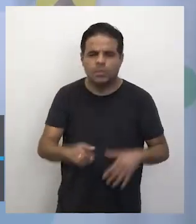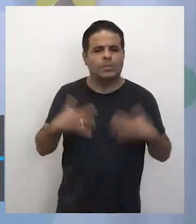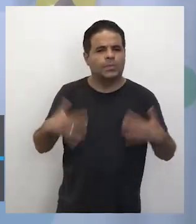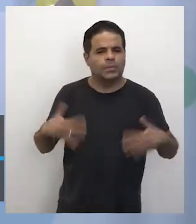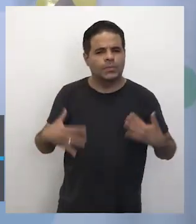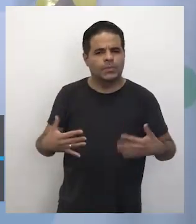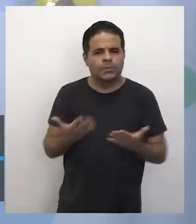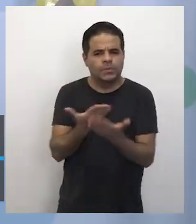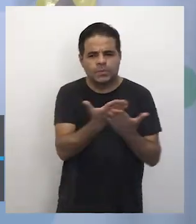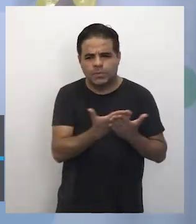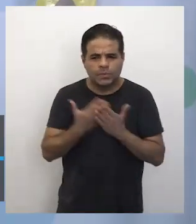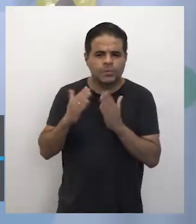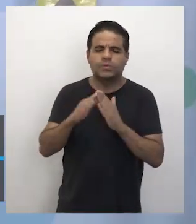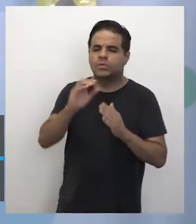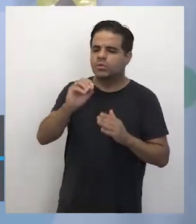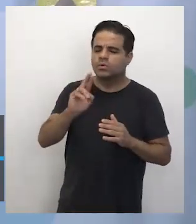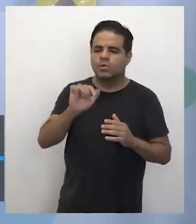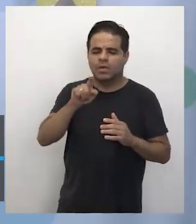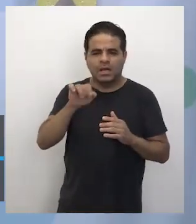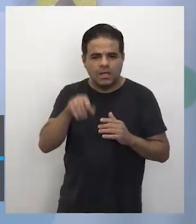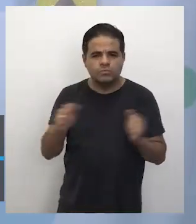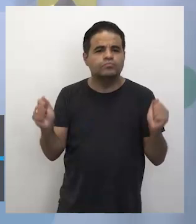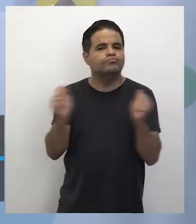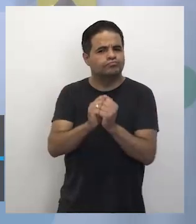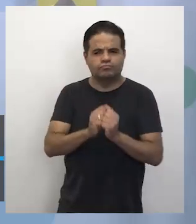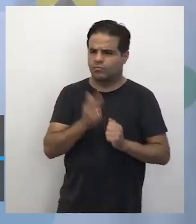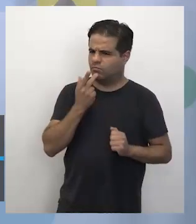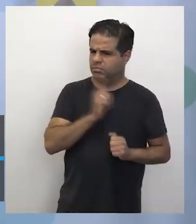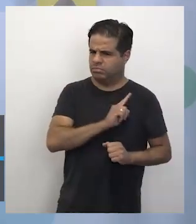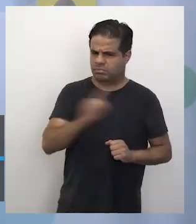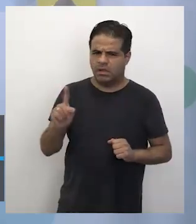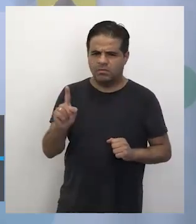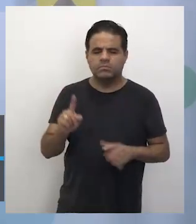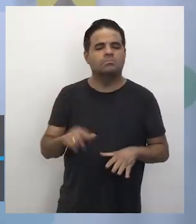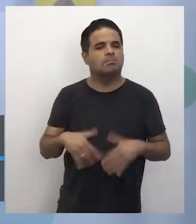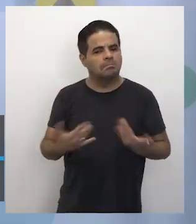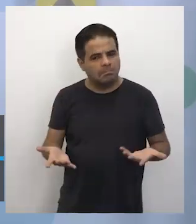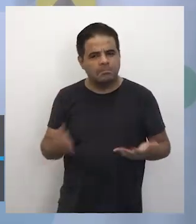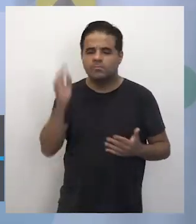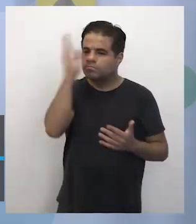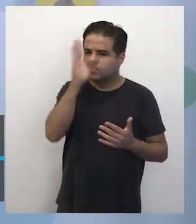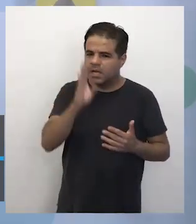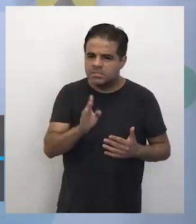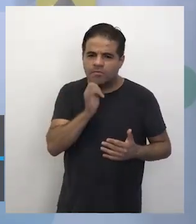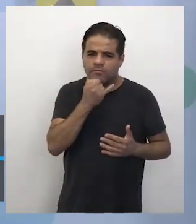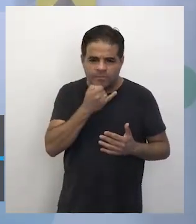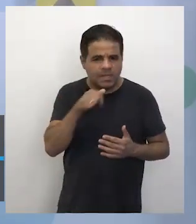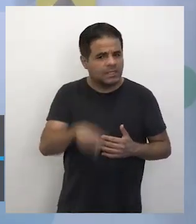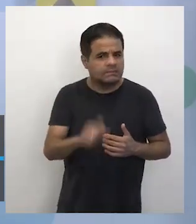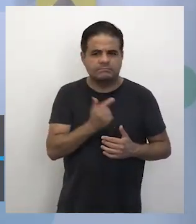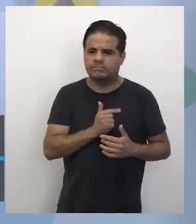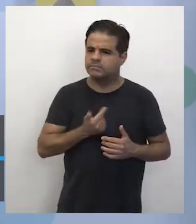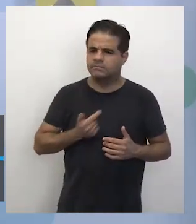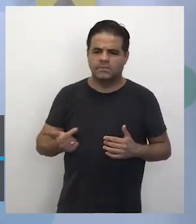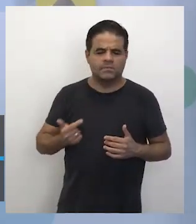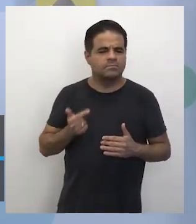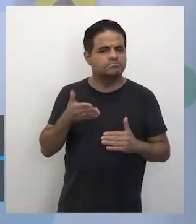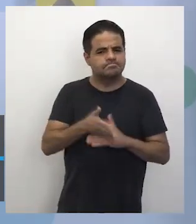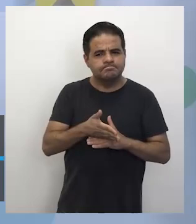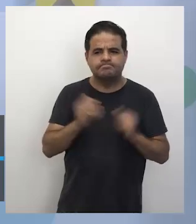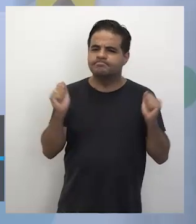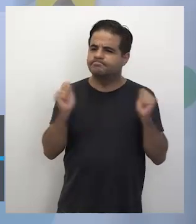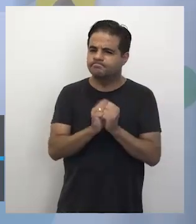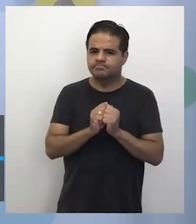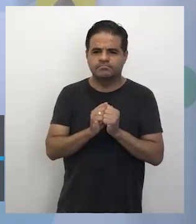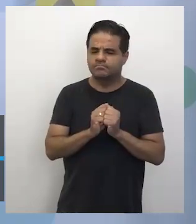também da escola aqui, Orlando com a gente, de jeito nenhum. No Brasil, infelizmente, não, né? O professor Aparecida que começou com a gente,